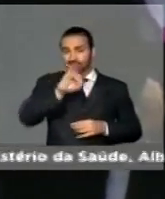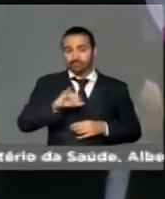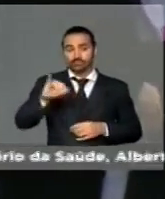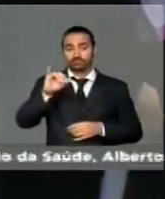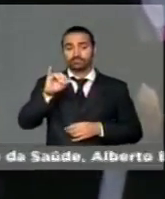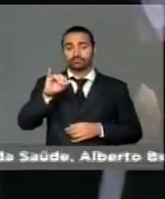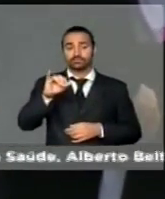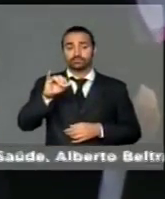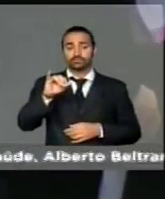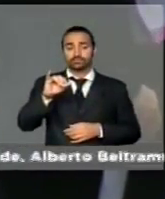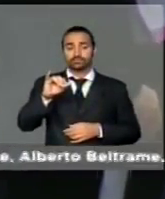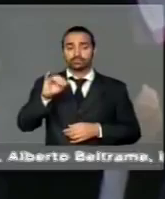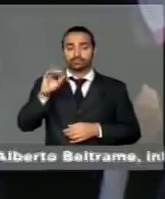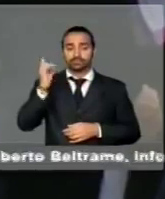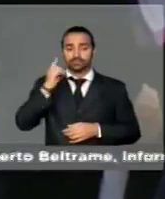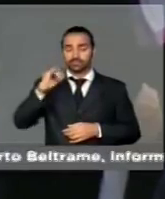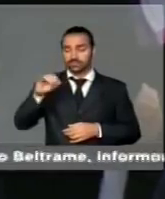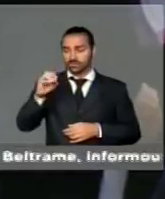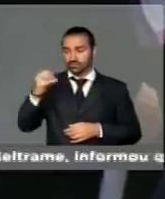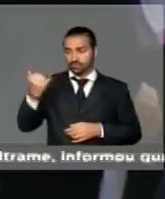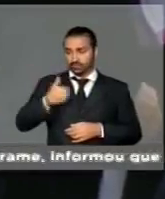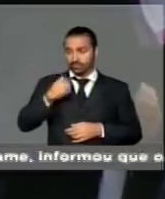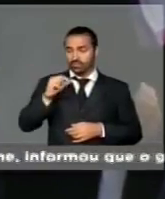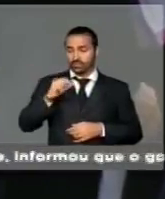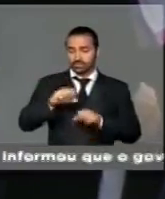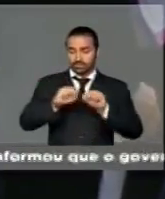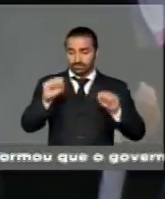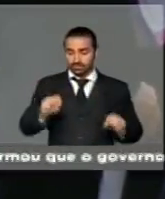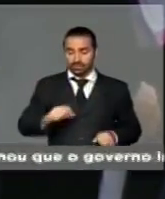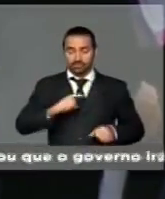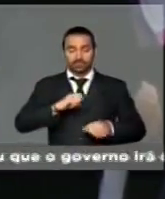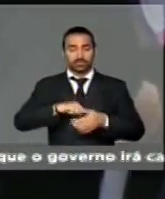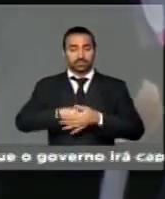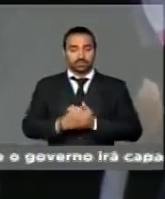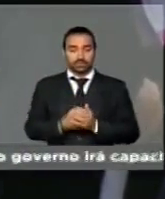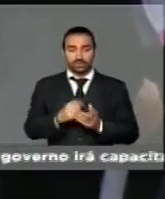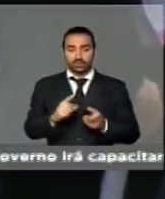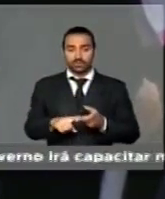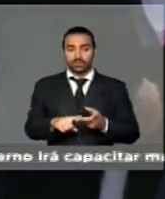a informação que está me dando aqui o deputado João Fernando, que o sistema está travado,